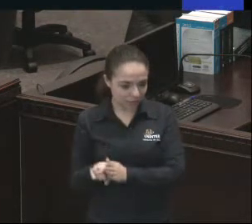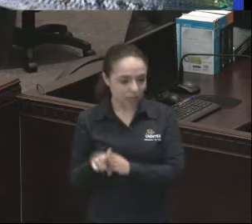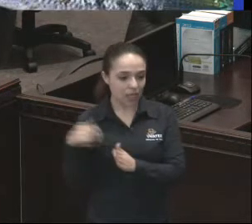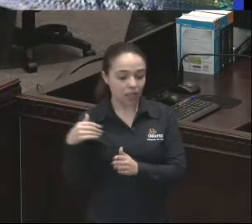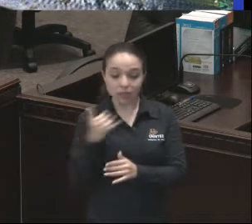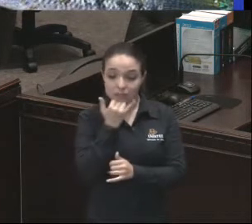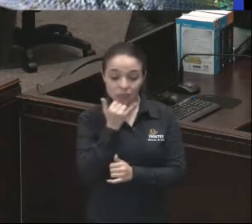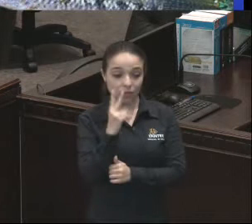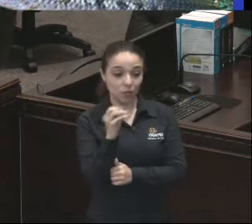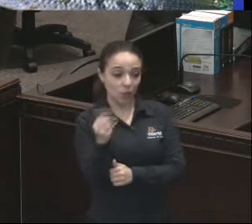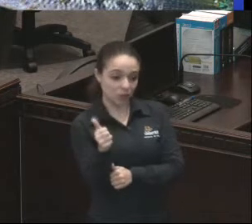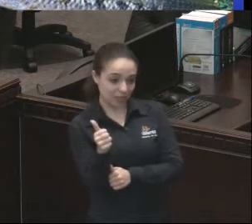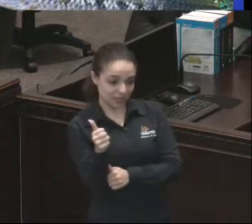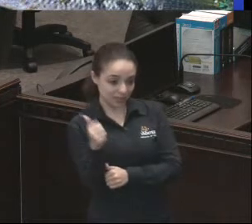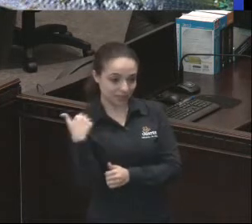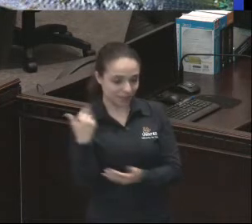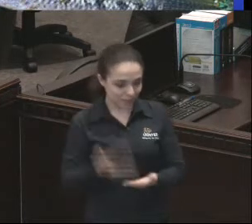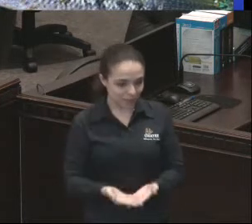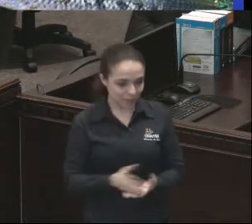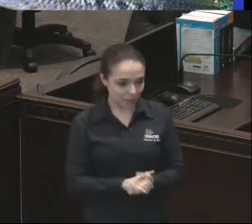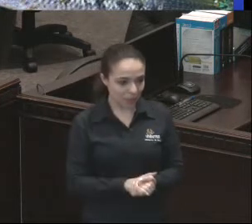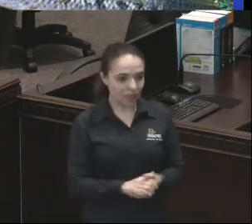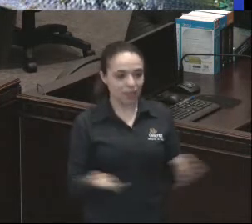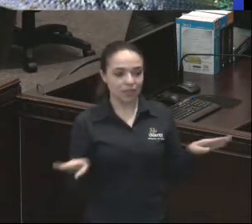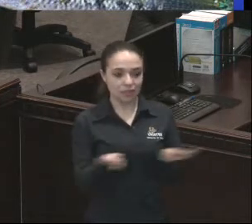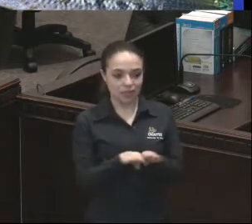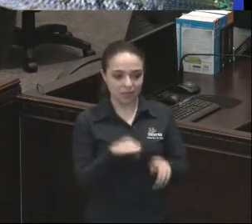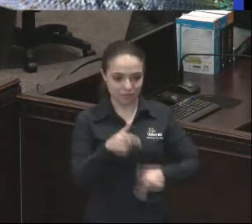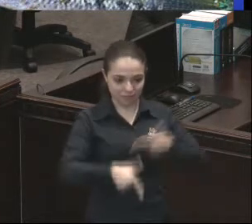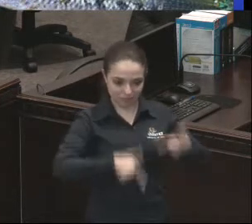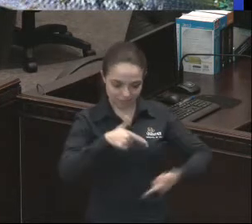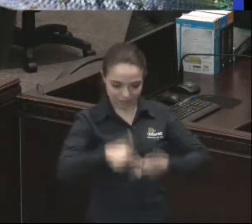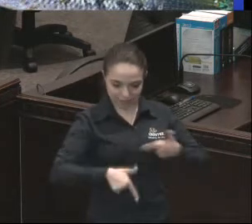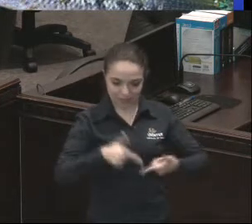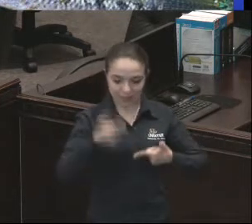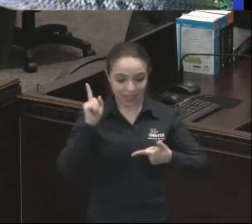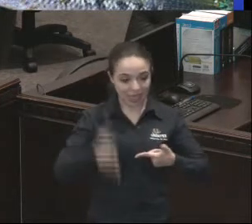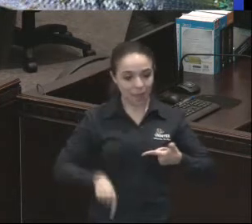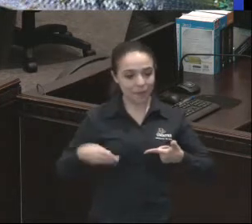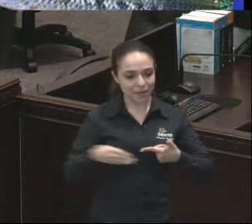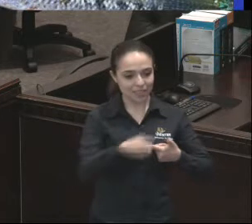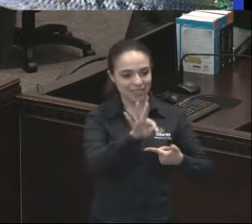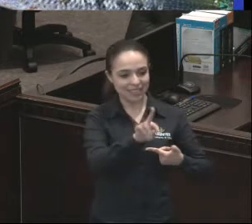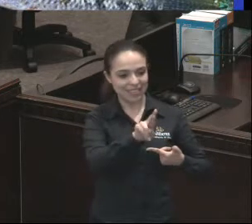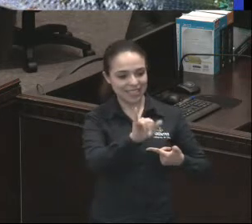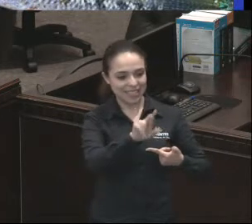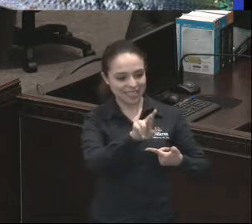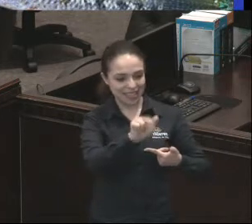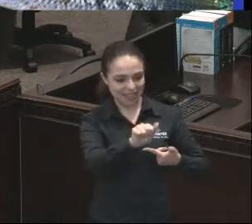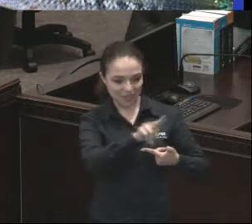2011, esse. Esse outro trabalho que a gente fez com a traíra, que é o Opias